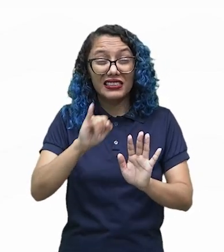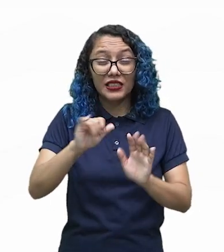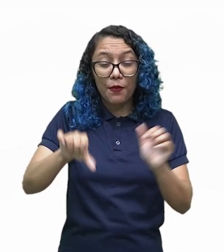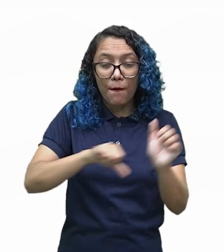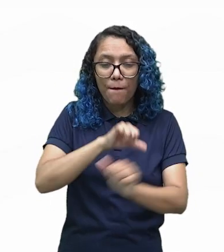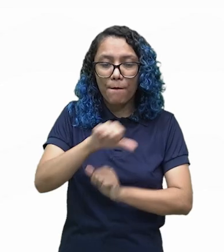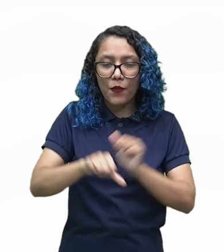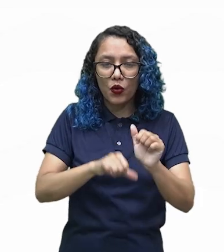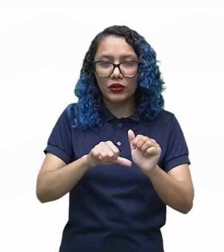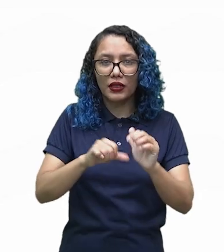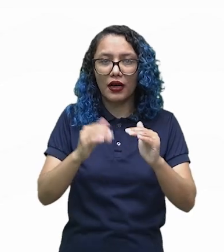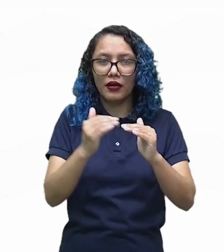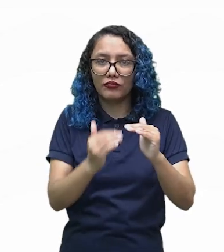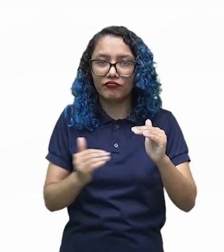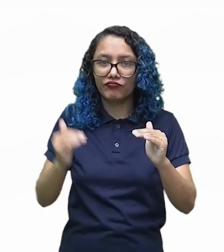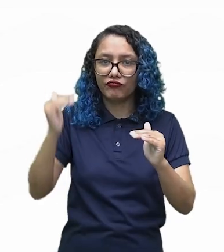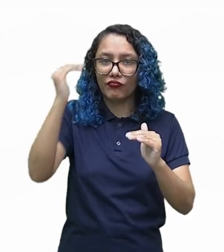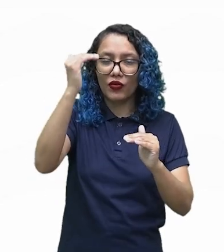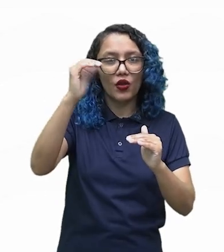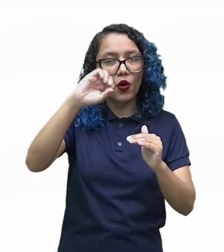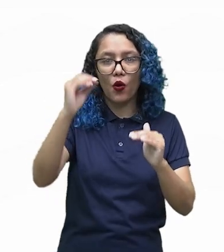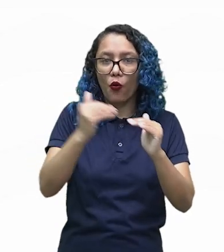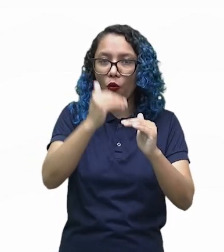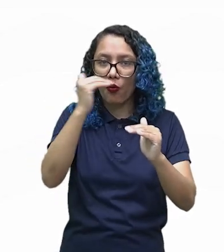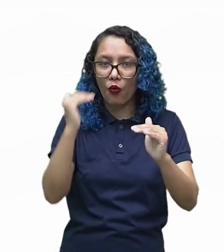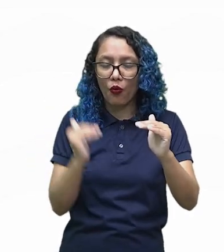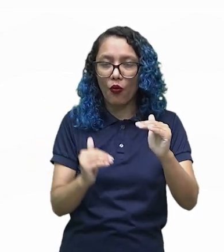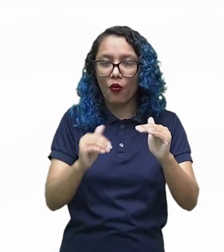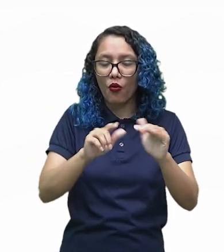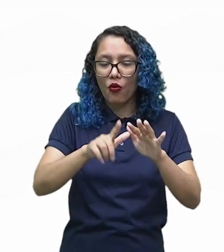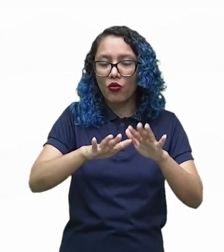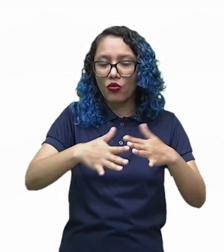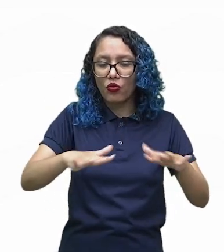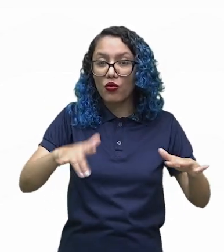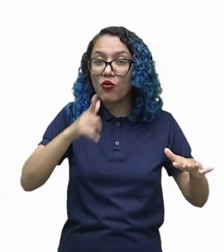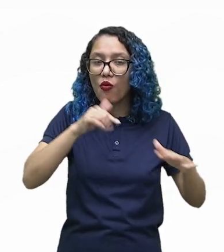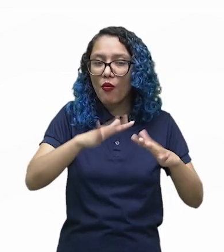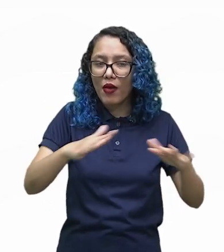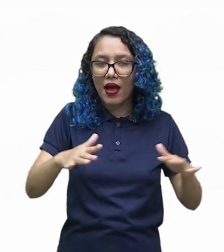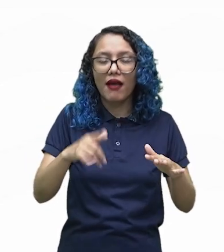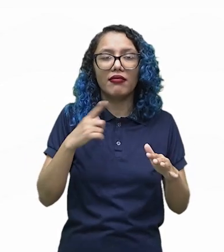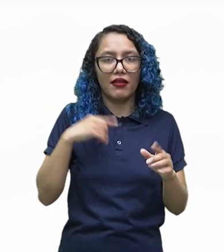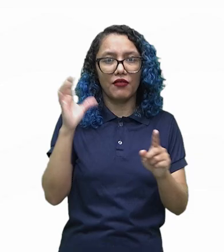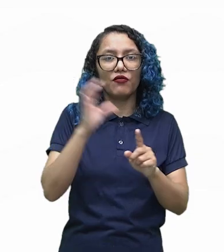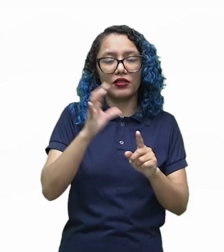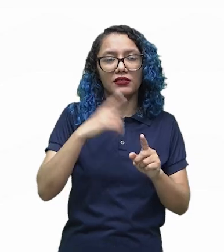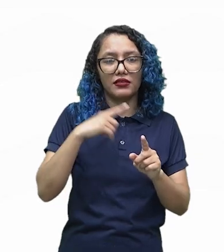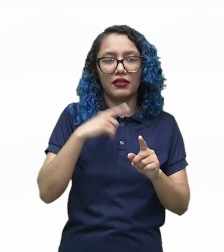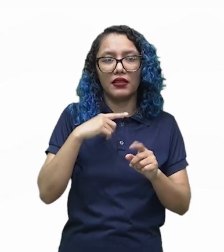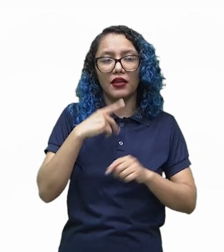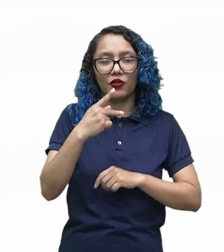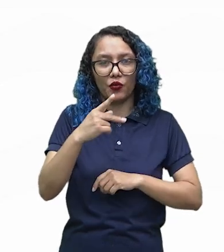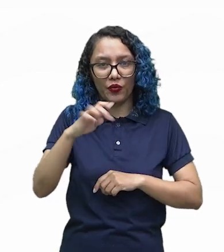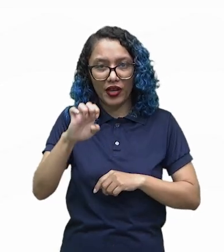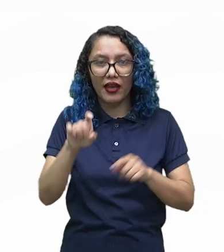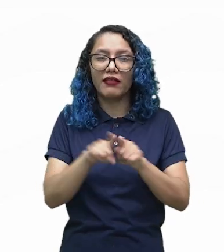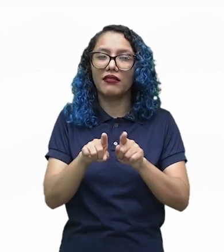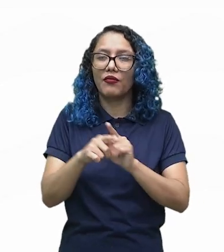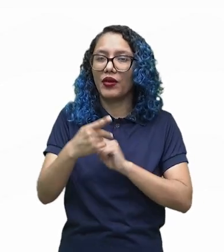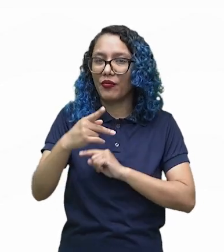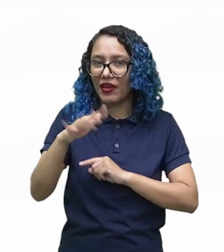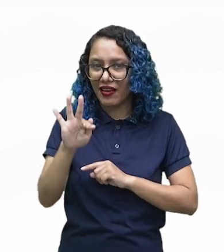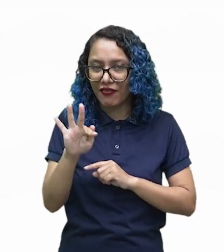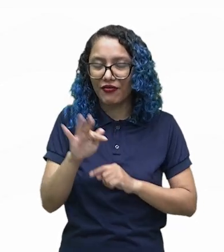está fora do nível do mar, ou acima ou abaixo, a gente vai ter uma influência tanto no ponto de fusão quanto de